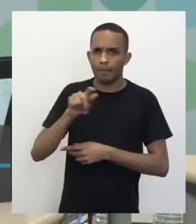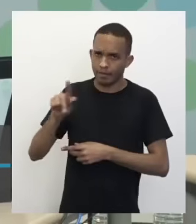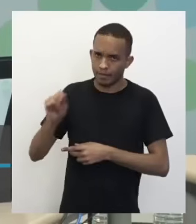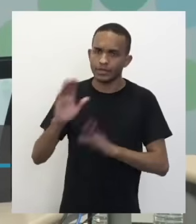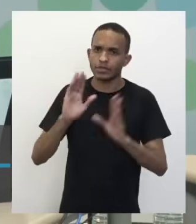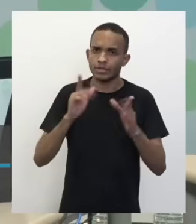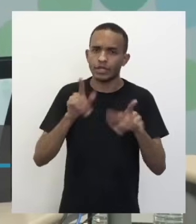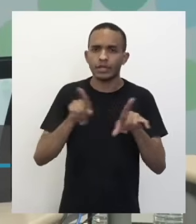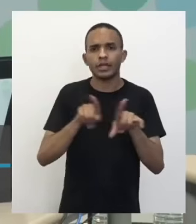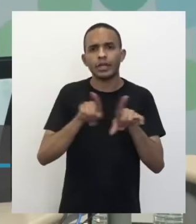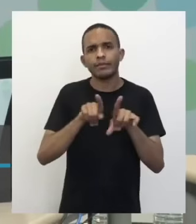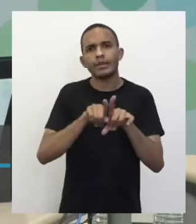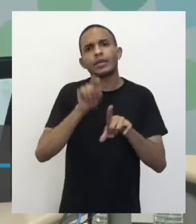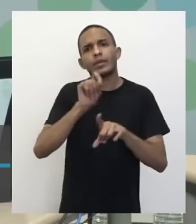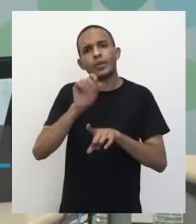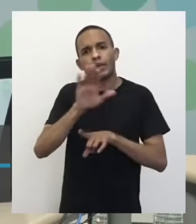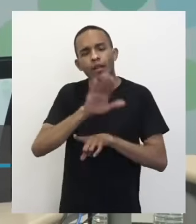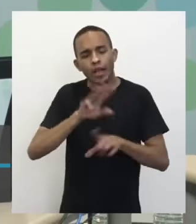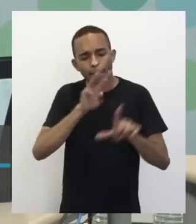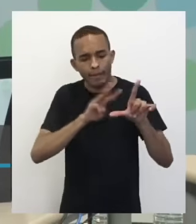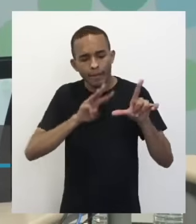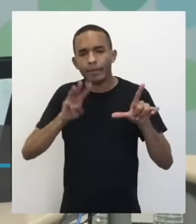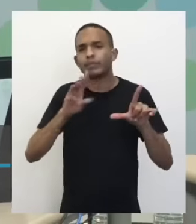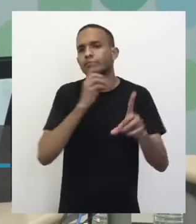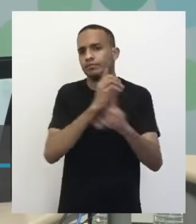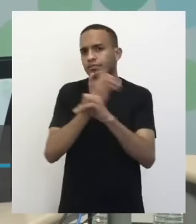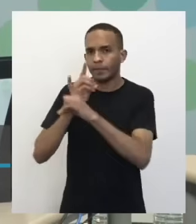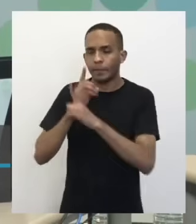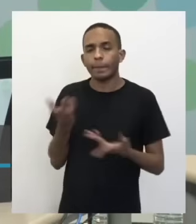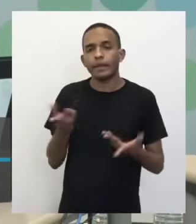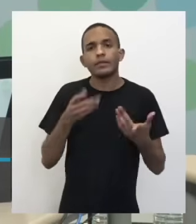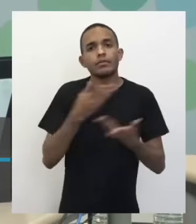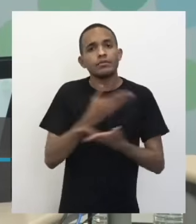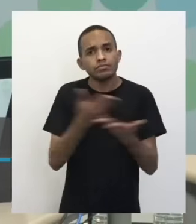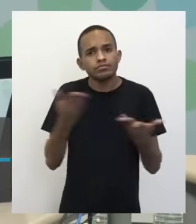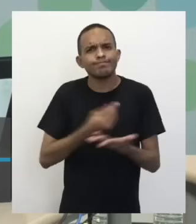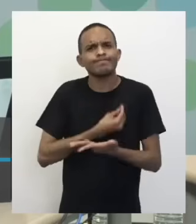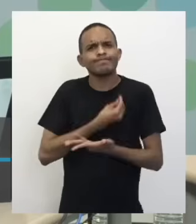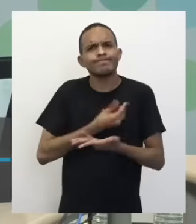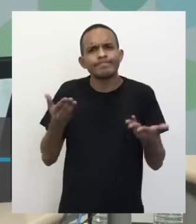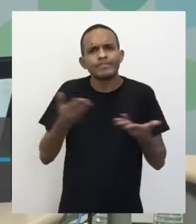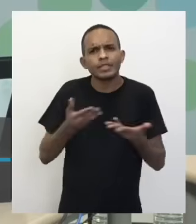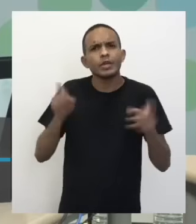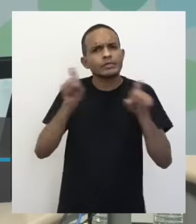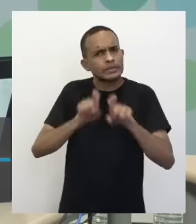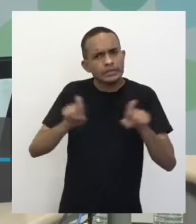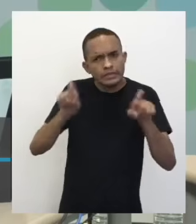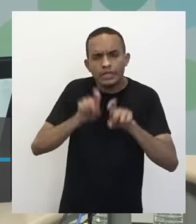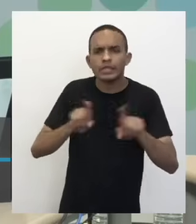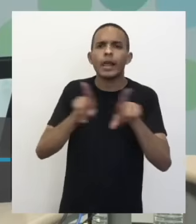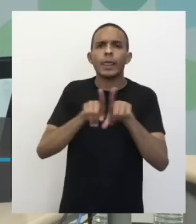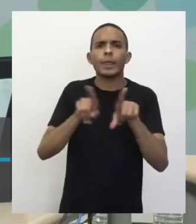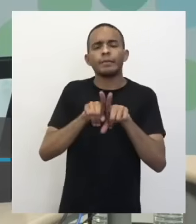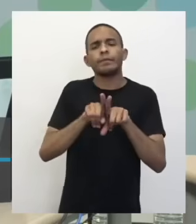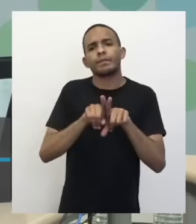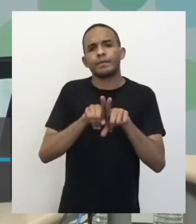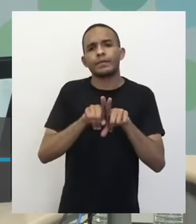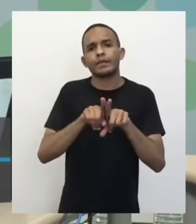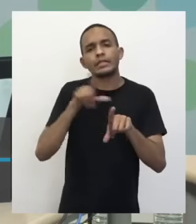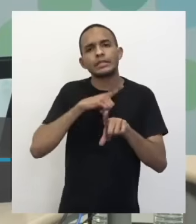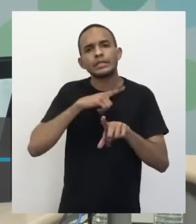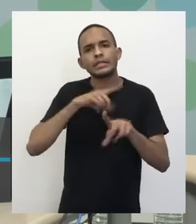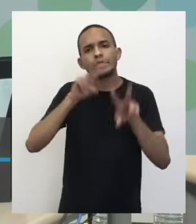as webcomics, são as páginas justamente para isso. Hoje vocês vivem num mundo muito digitalizado e até tem essa